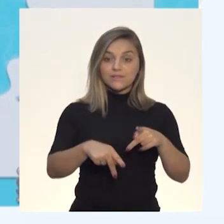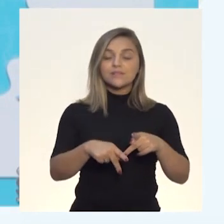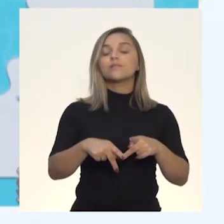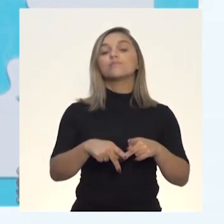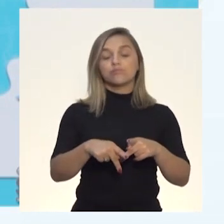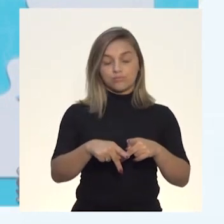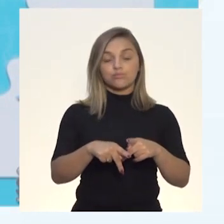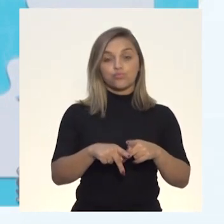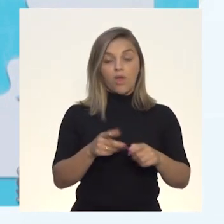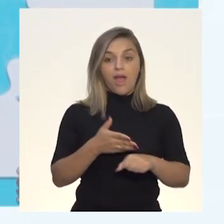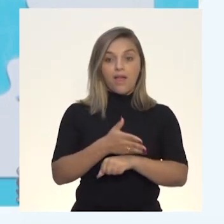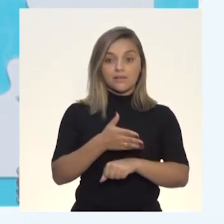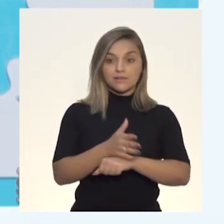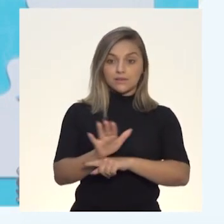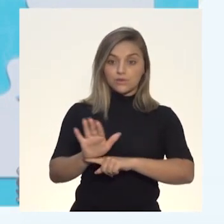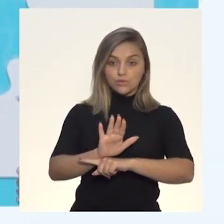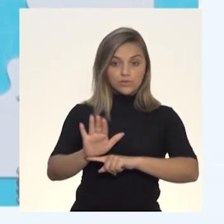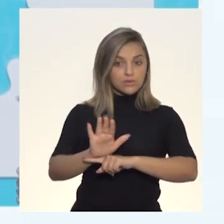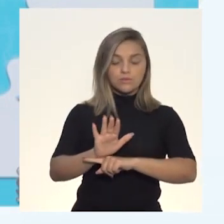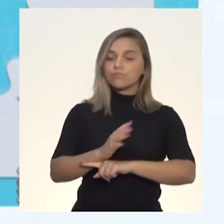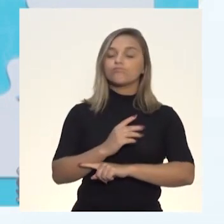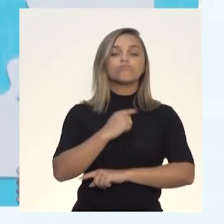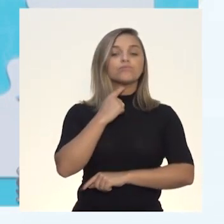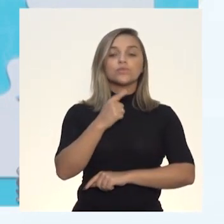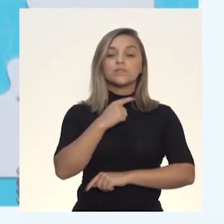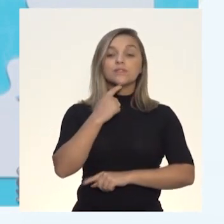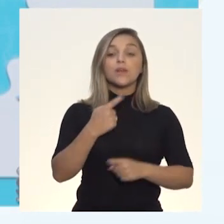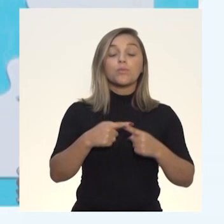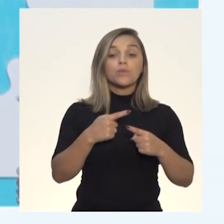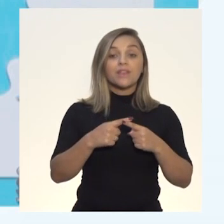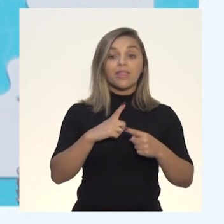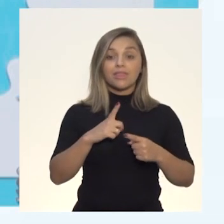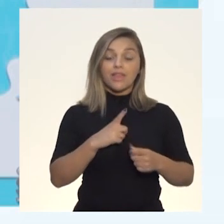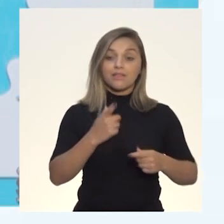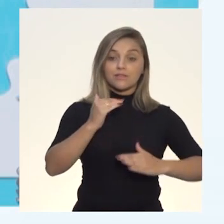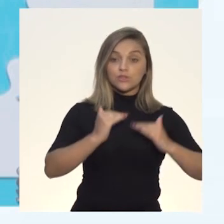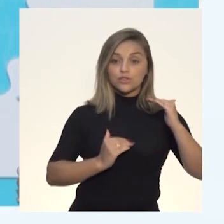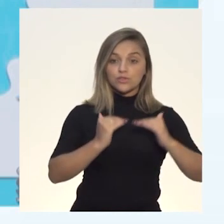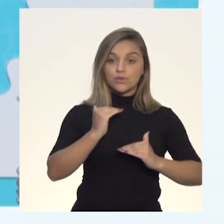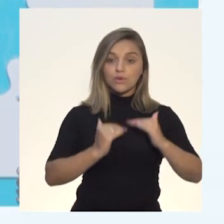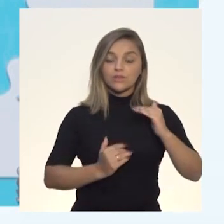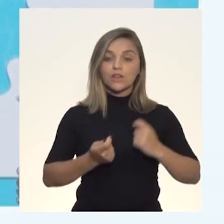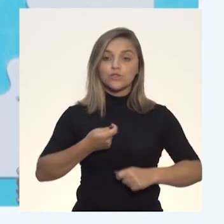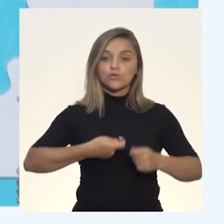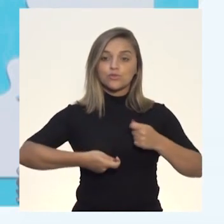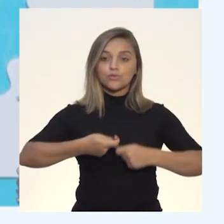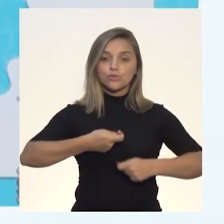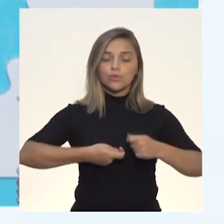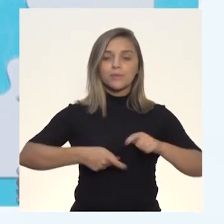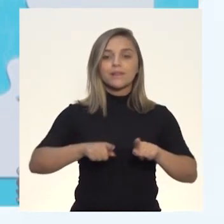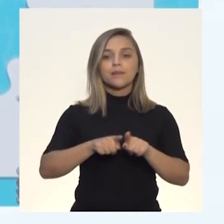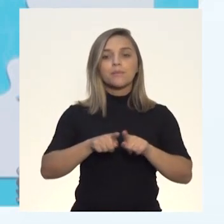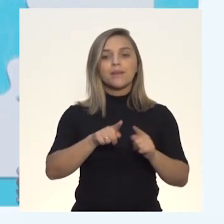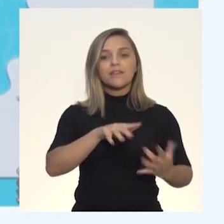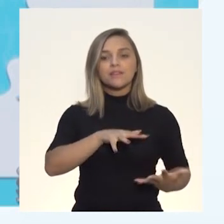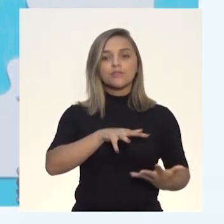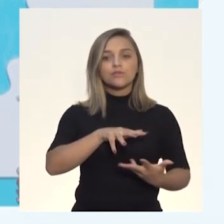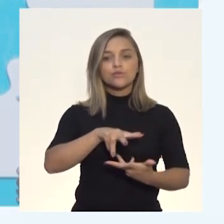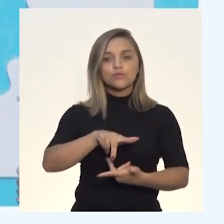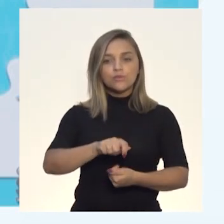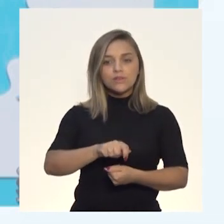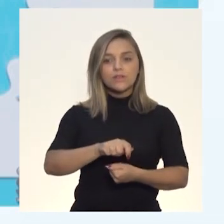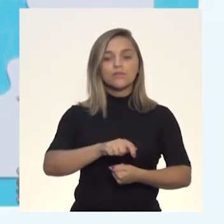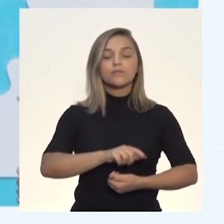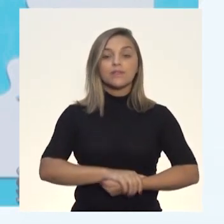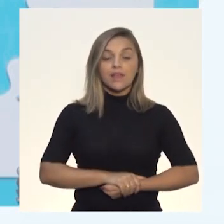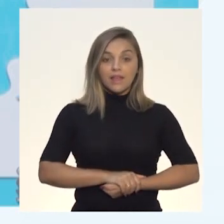das desigualdades econômicas e geográficas. E será que os textos de apoio confirmam isso que eu estou pensando? Será que eles me ajudam